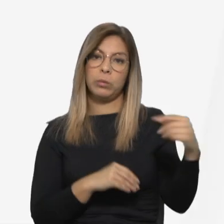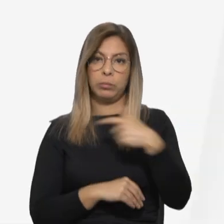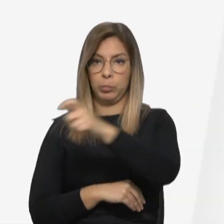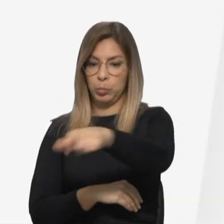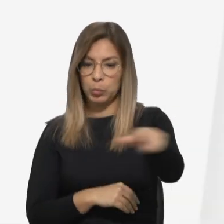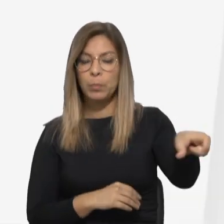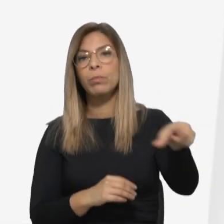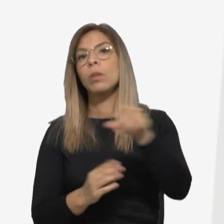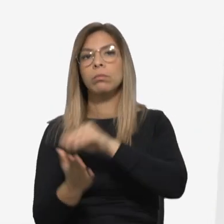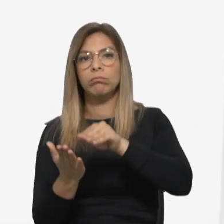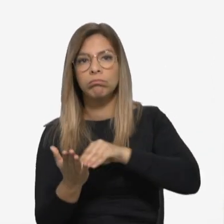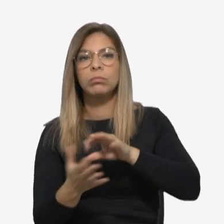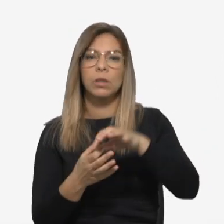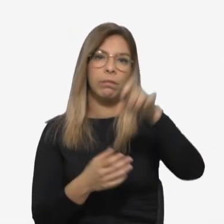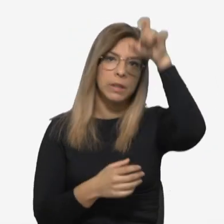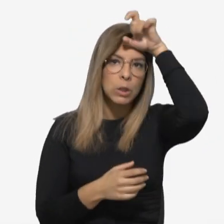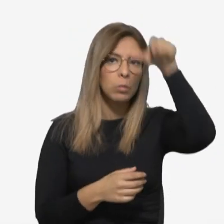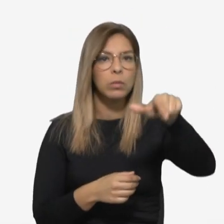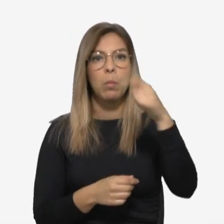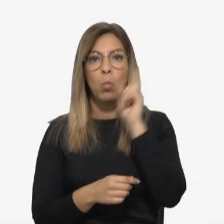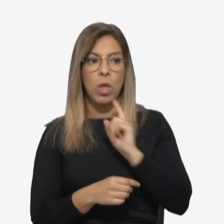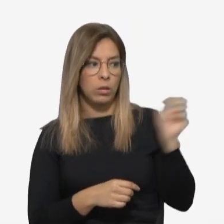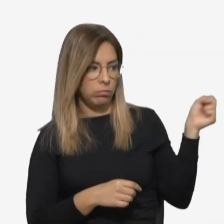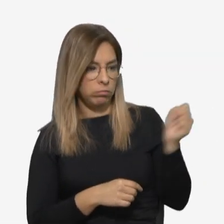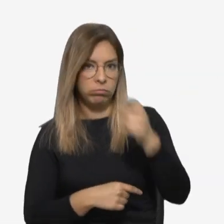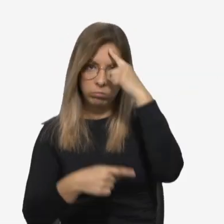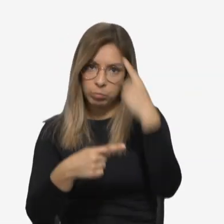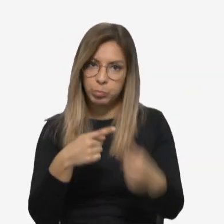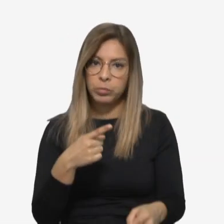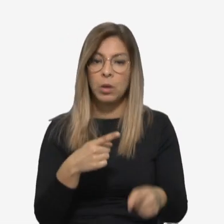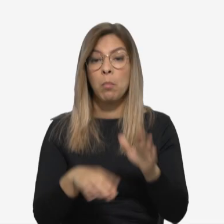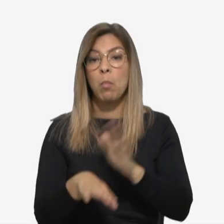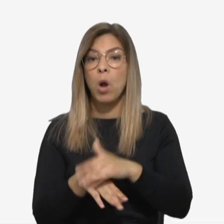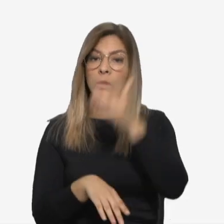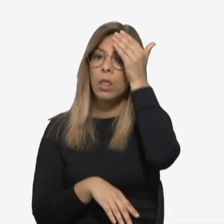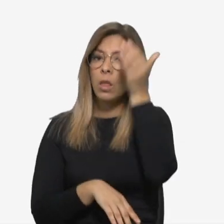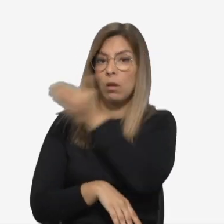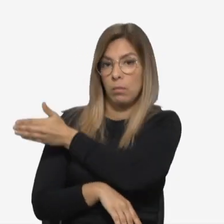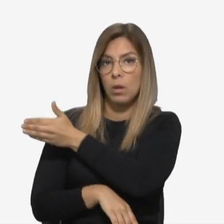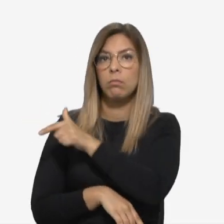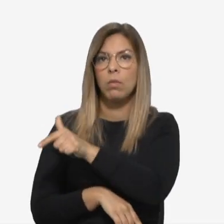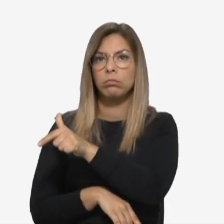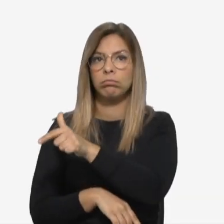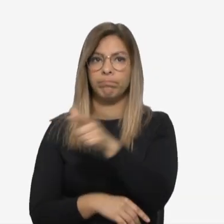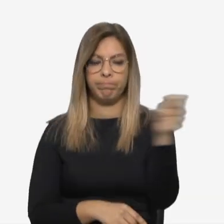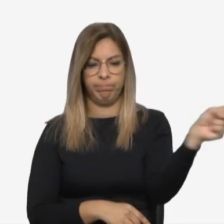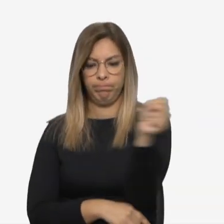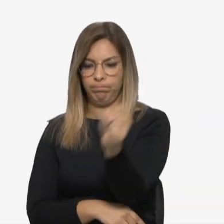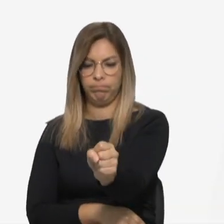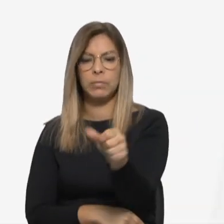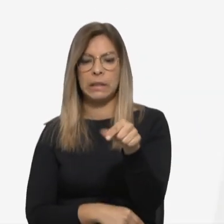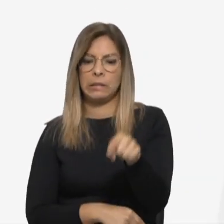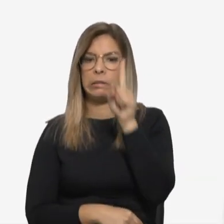fariseus apresentaram a Jesus uma mulher surpreendida em adultério. Colocaram-na no meio dos presentes e